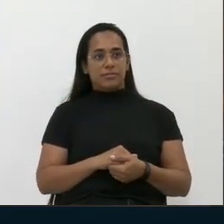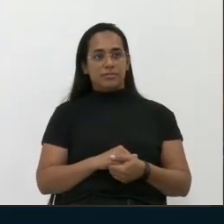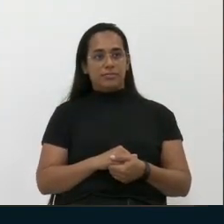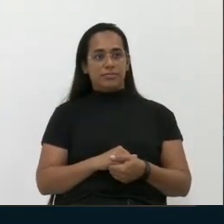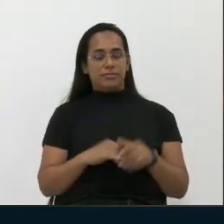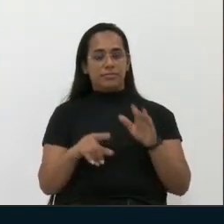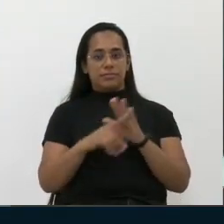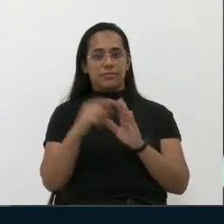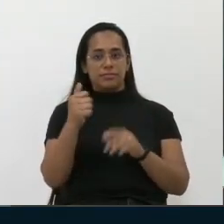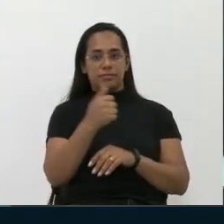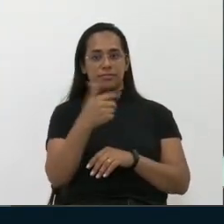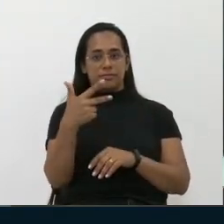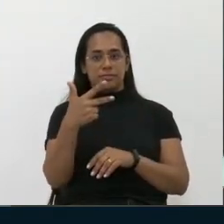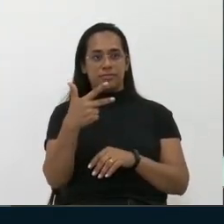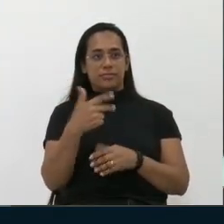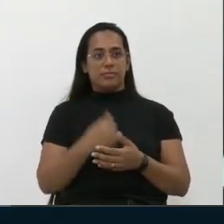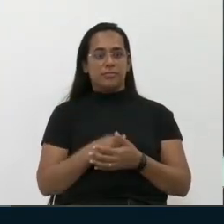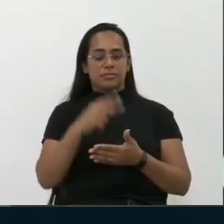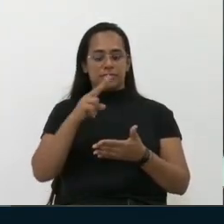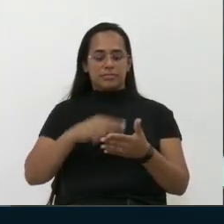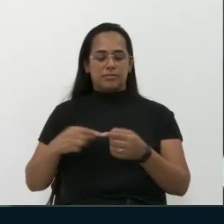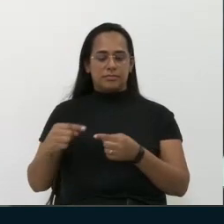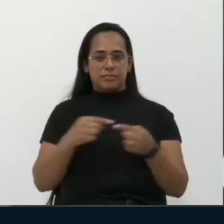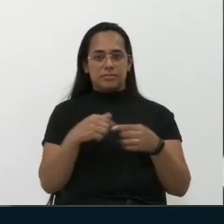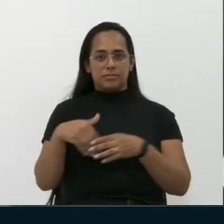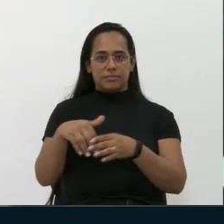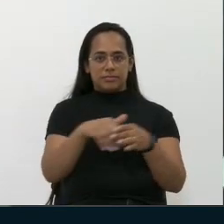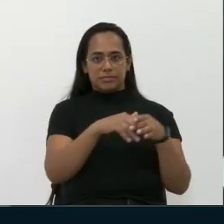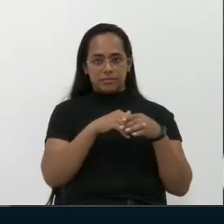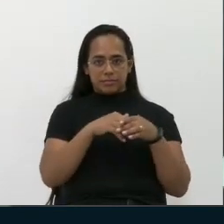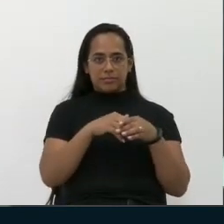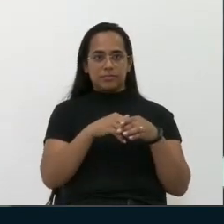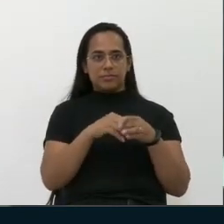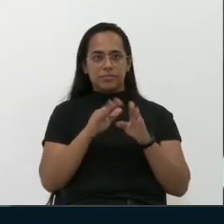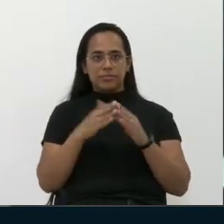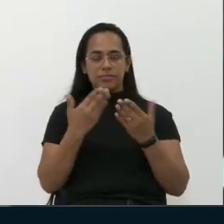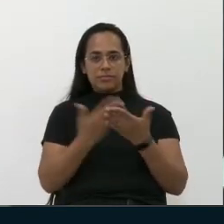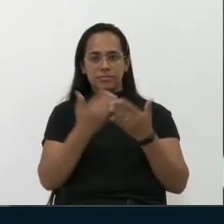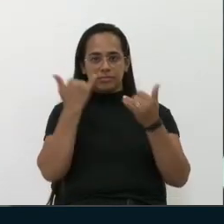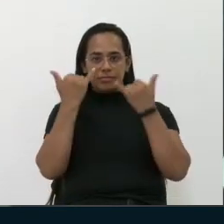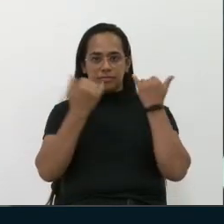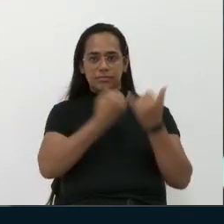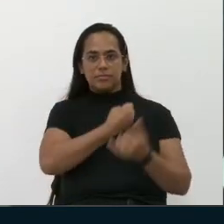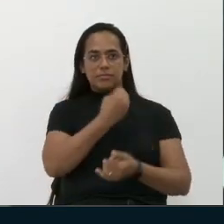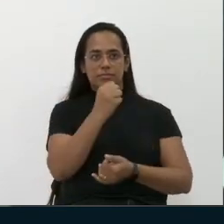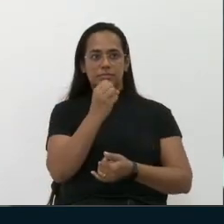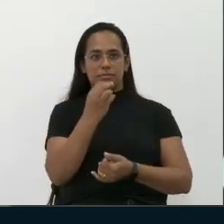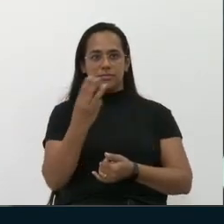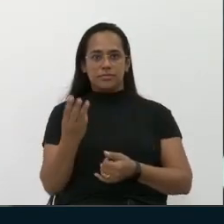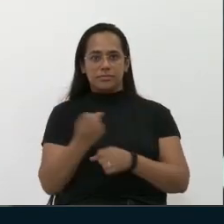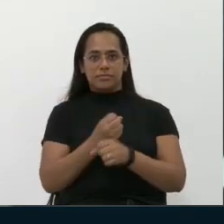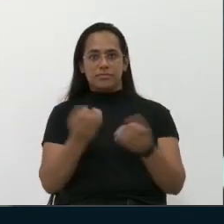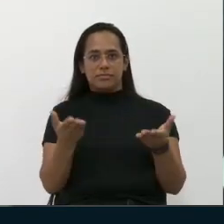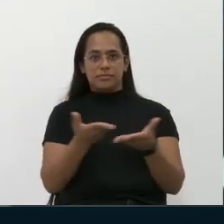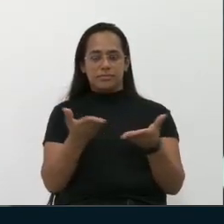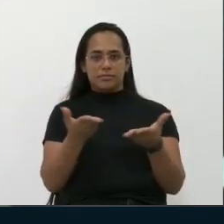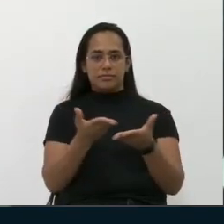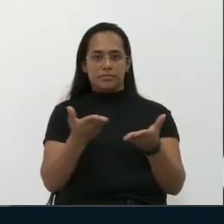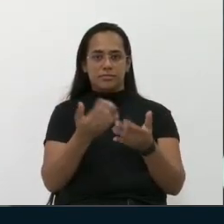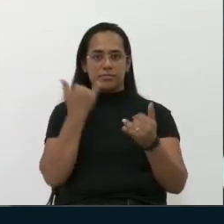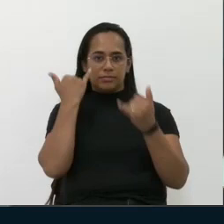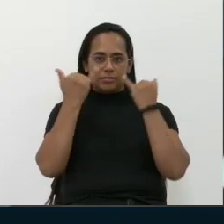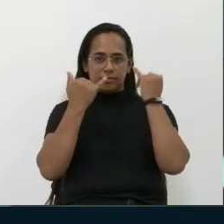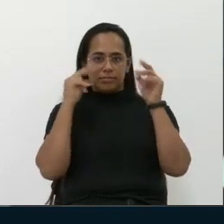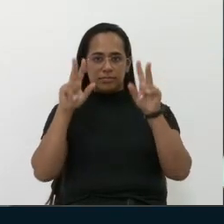Item 13. Leitura, discussão e votação do requerimento de informação número 83/2024. Informações